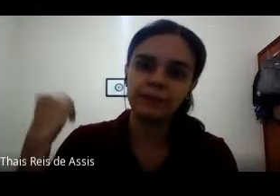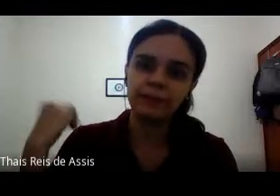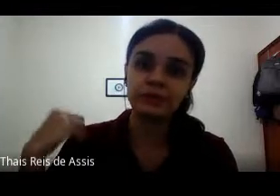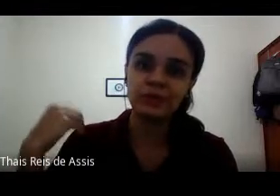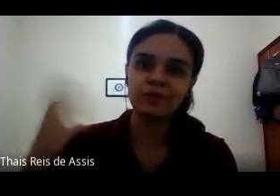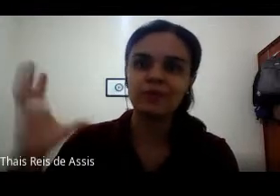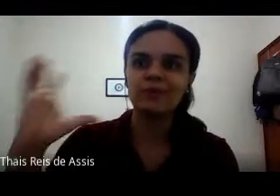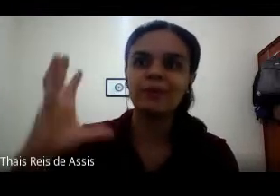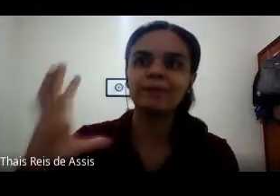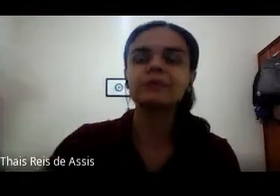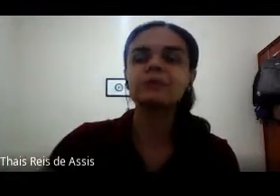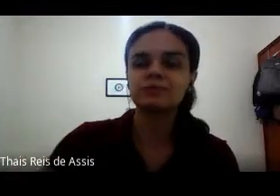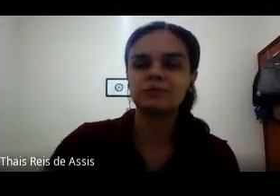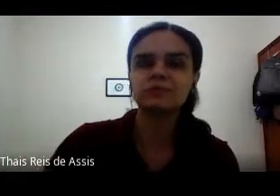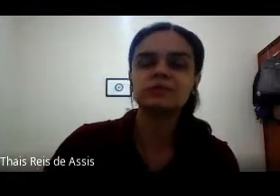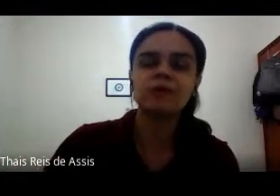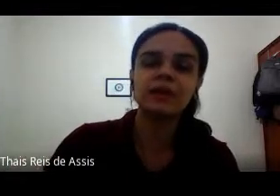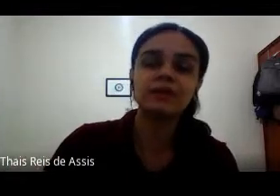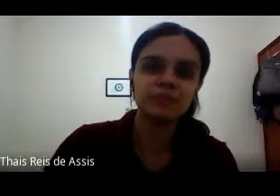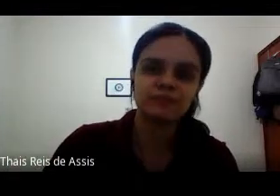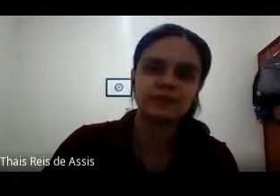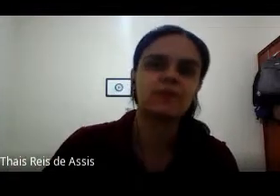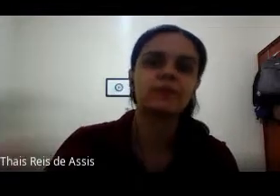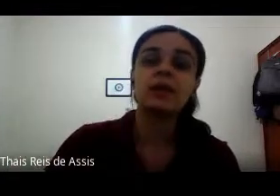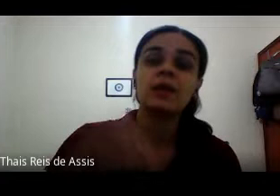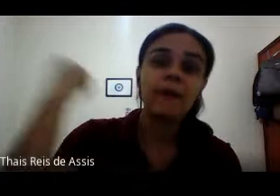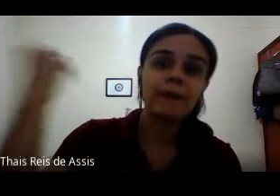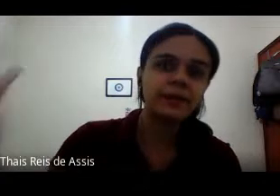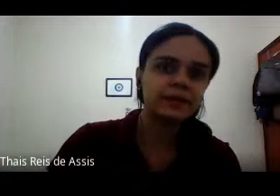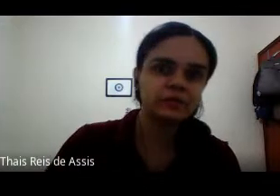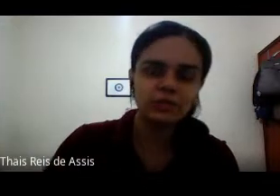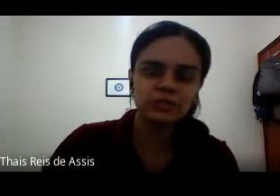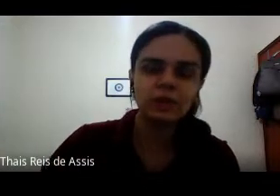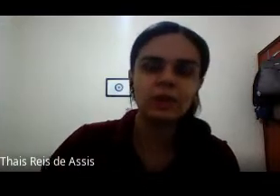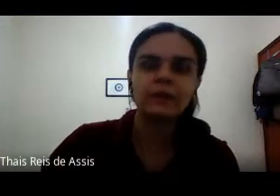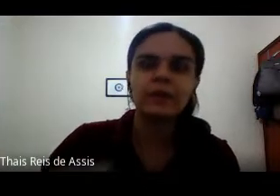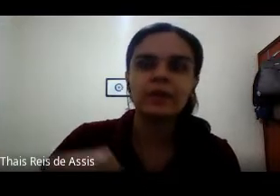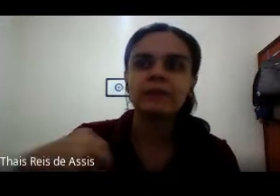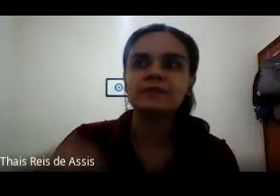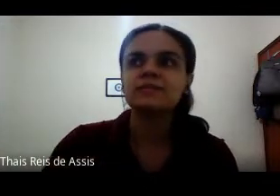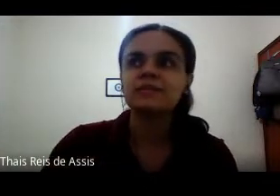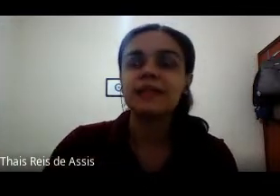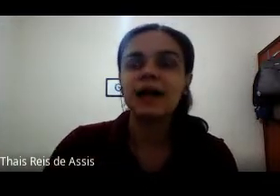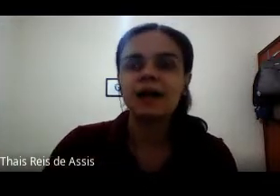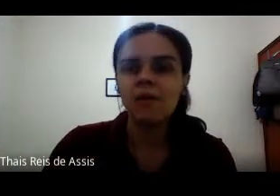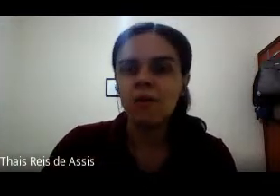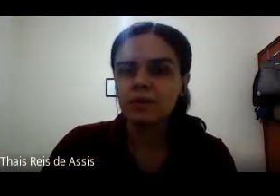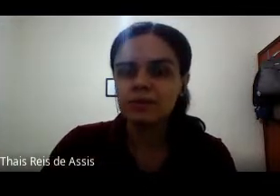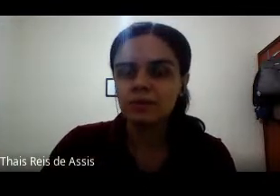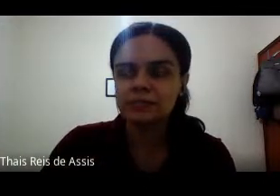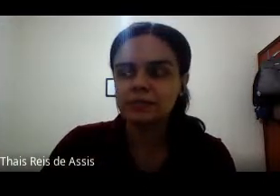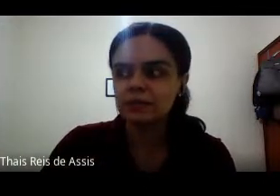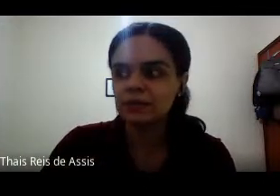aluno aprende comigo, eu aprendo com os meus outros colegas de profissão, eu aprendo com a escola, eu às vezes vou lidar com